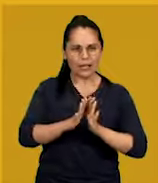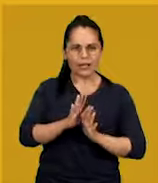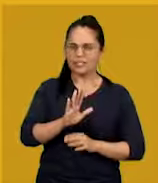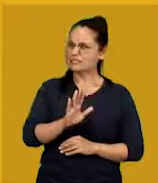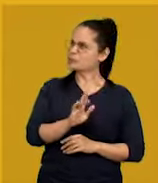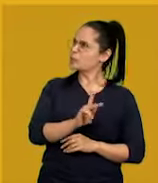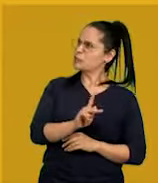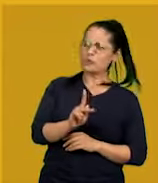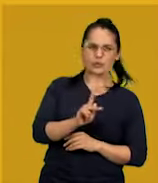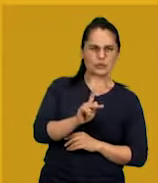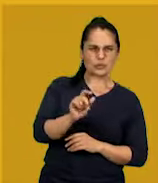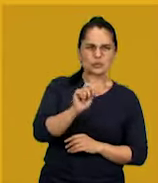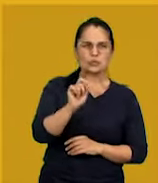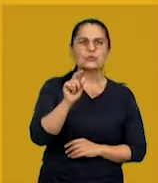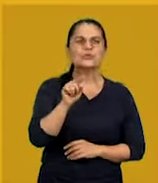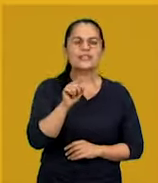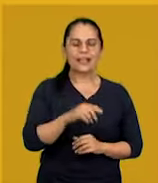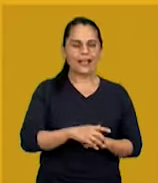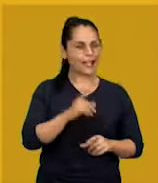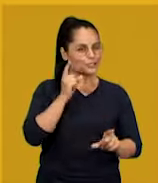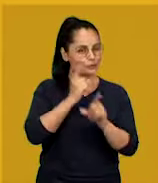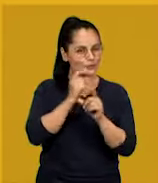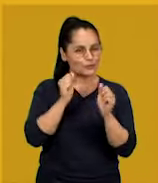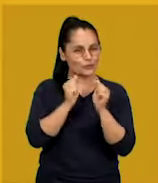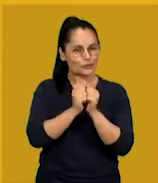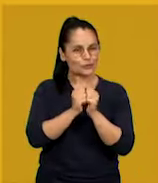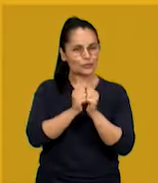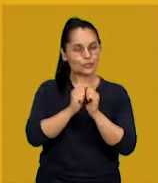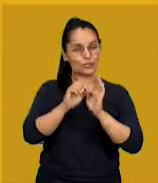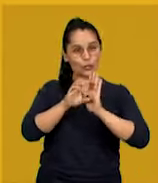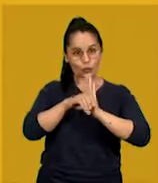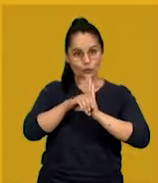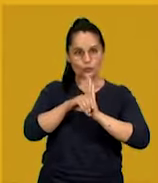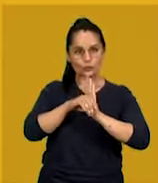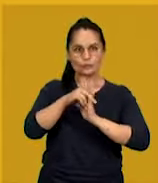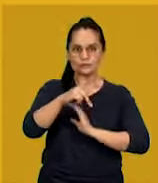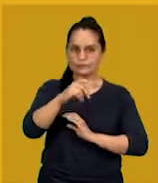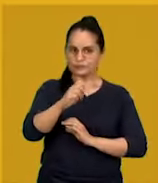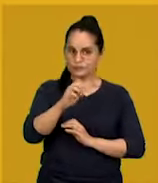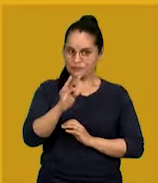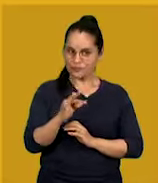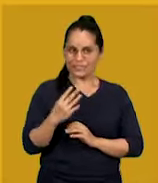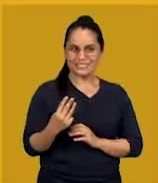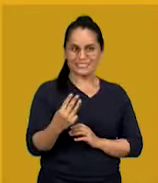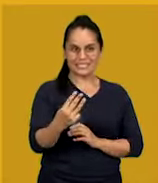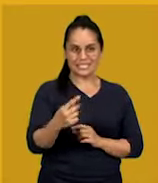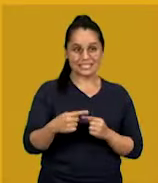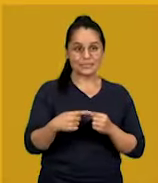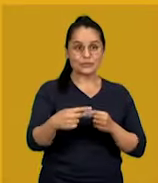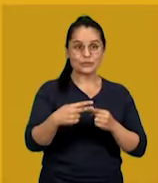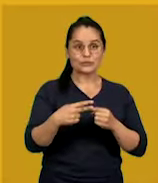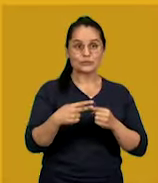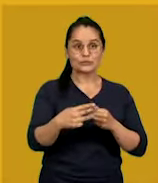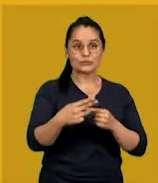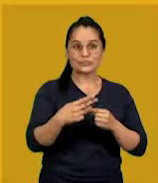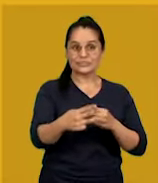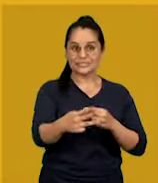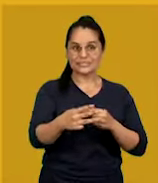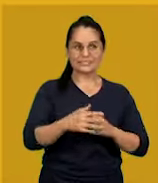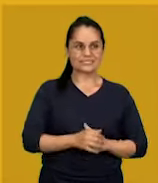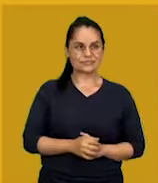que é isso? Nós vamos descobrir. Esse conteúdo está no PET 3, semanas 1 a